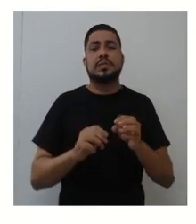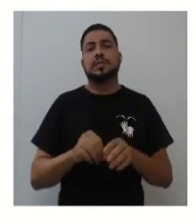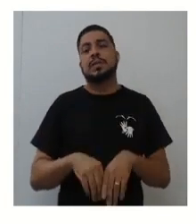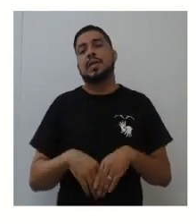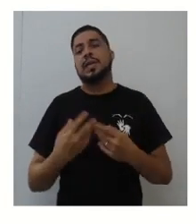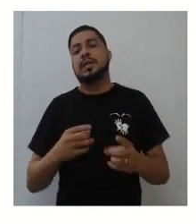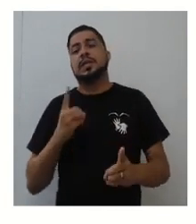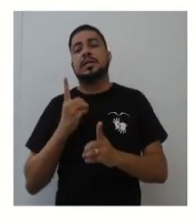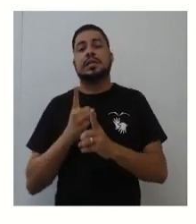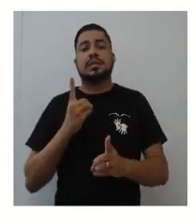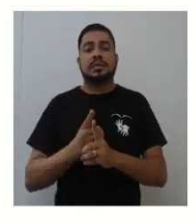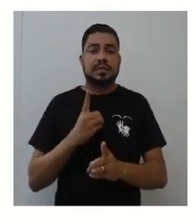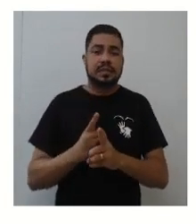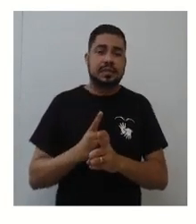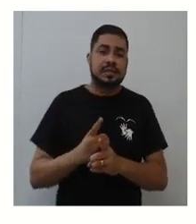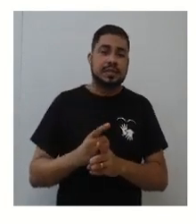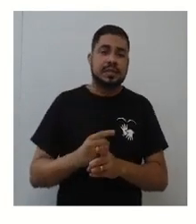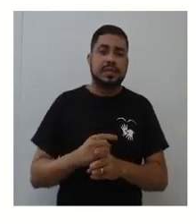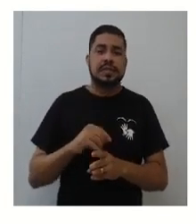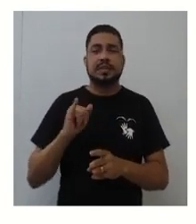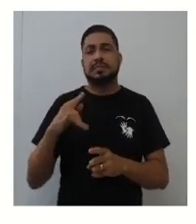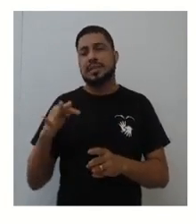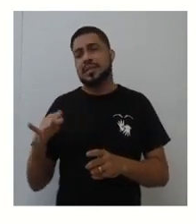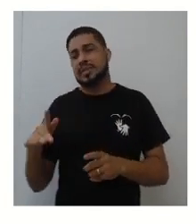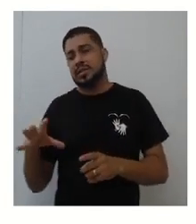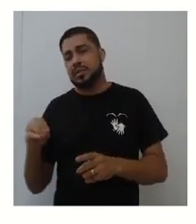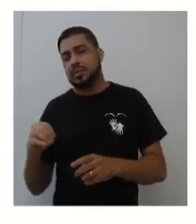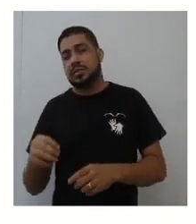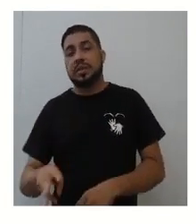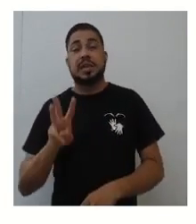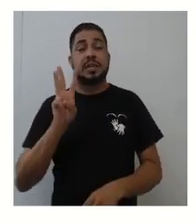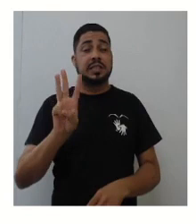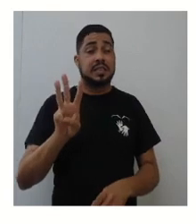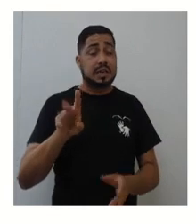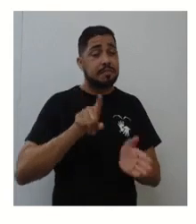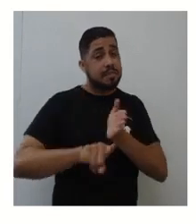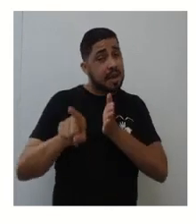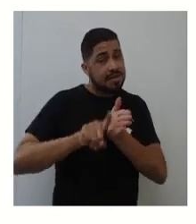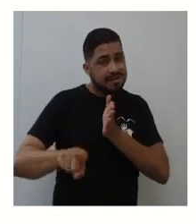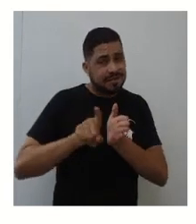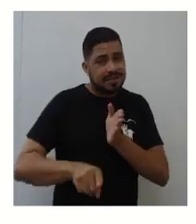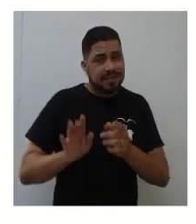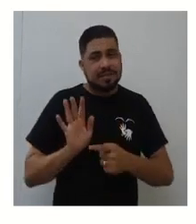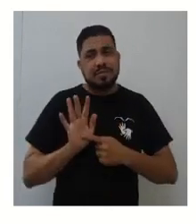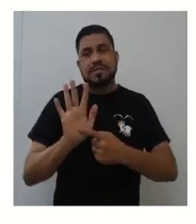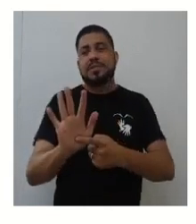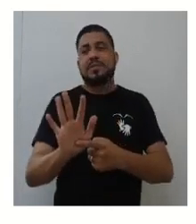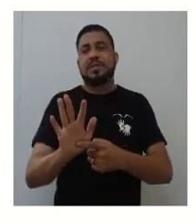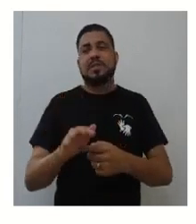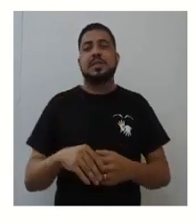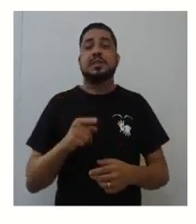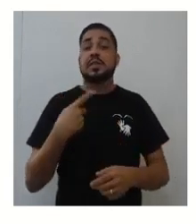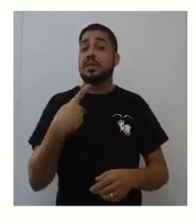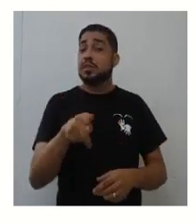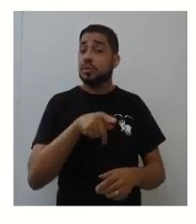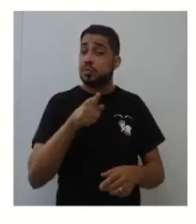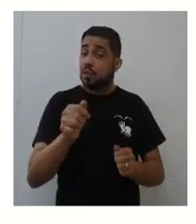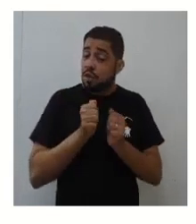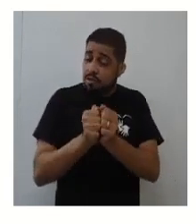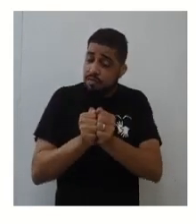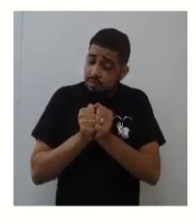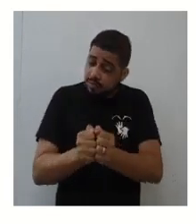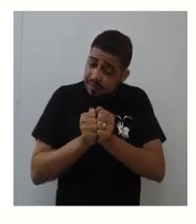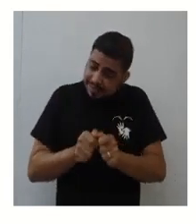além de identificar aquilo que é implícito e explícito, essas três perguntinhas que vão aparecer daqui para frente, que serão suas